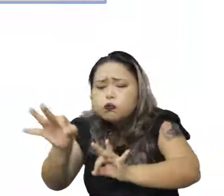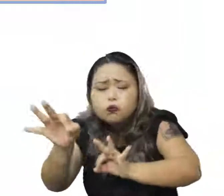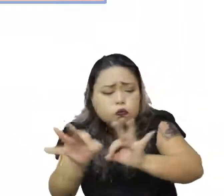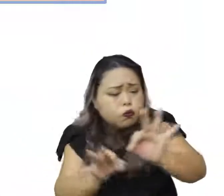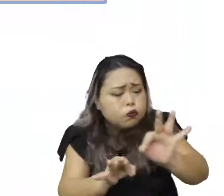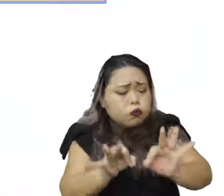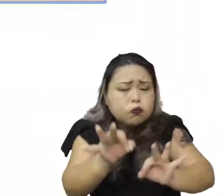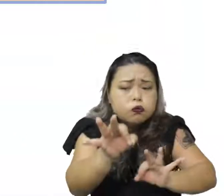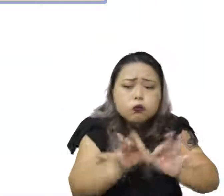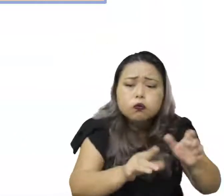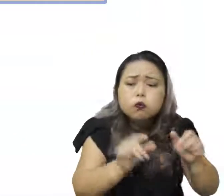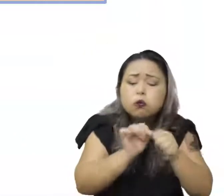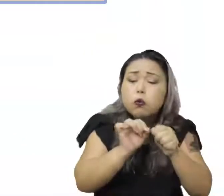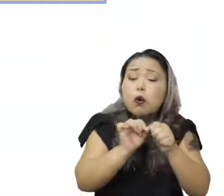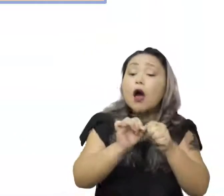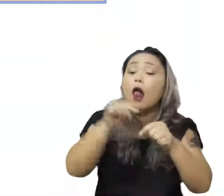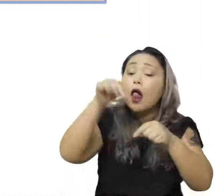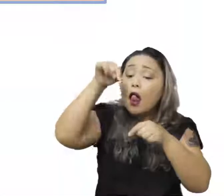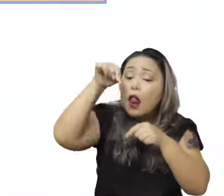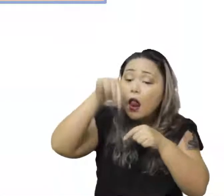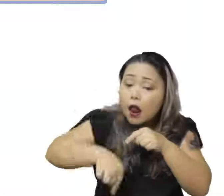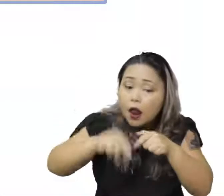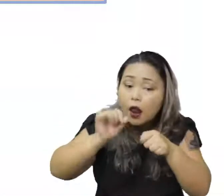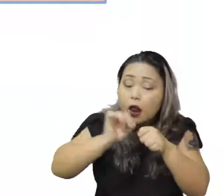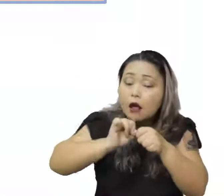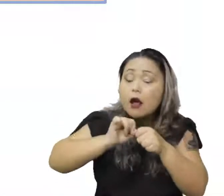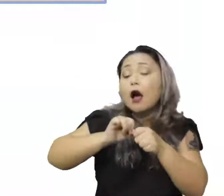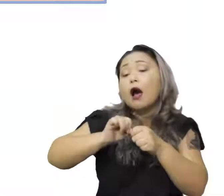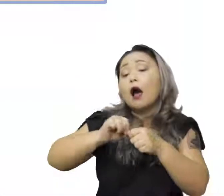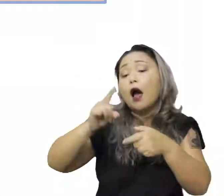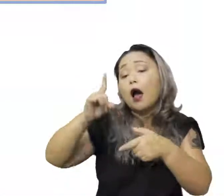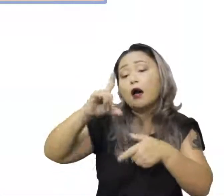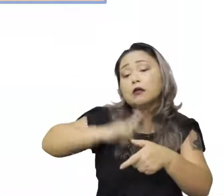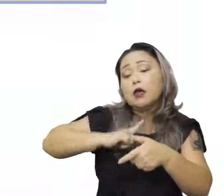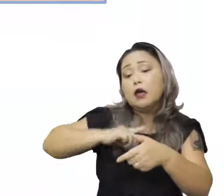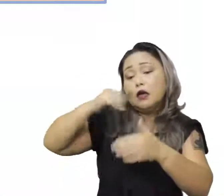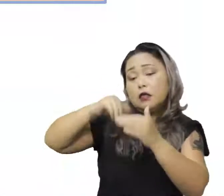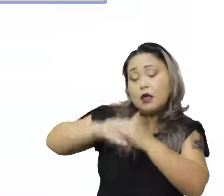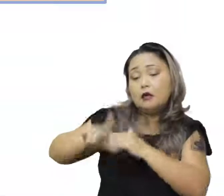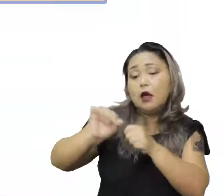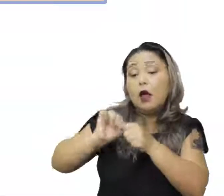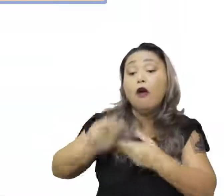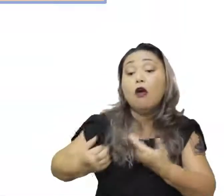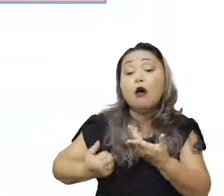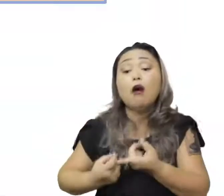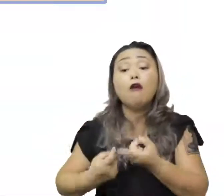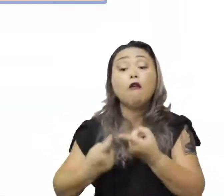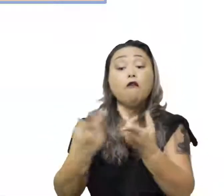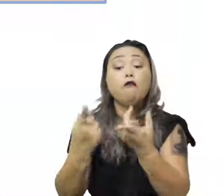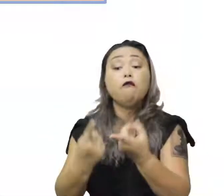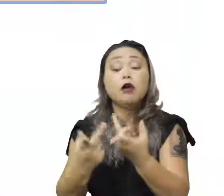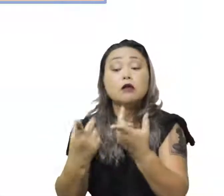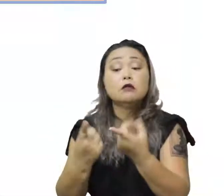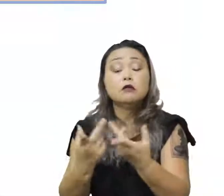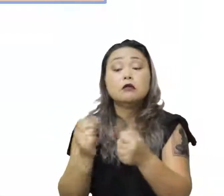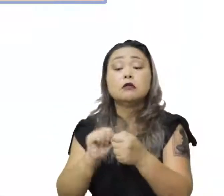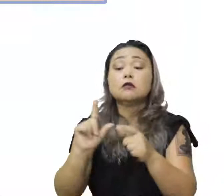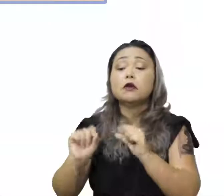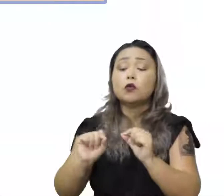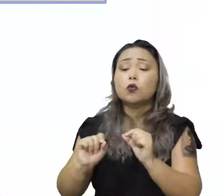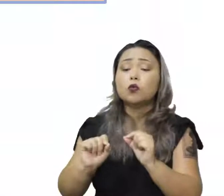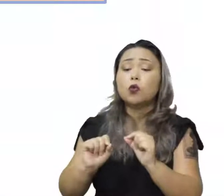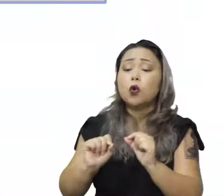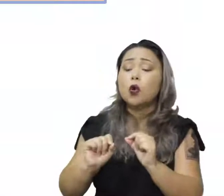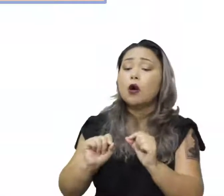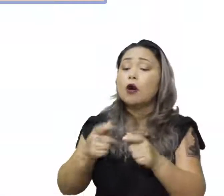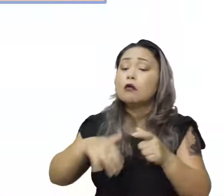latifúndios agroexportadores. Portanto, você conhece isso no Brasil. O que são latifúndios?